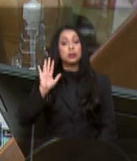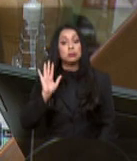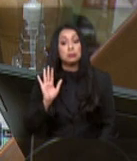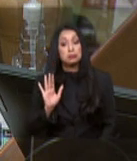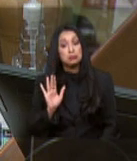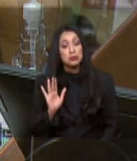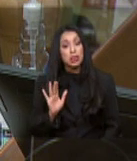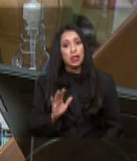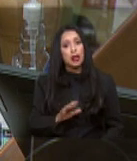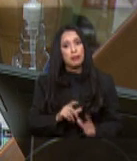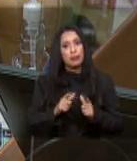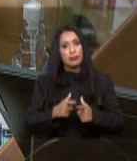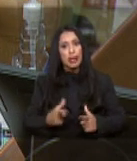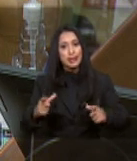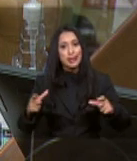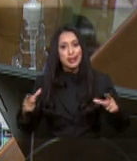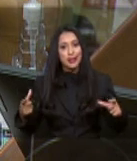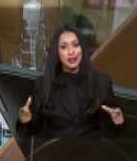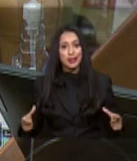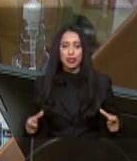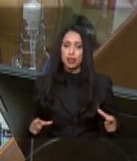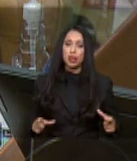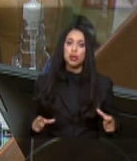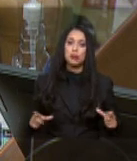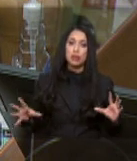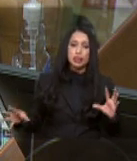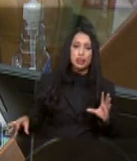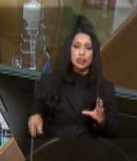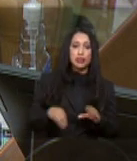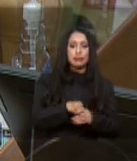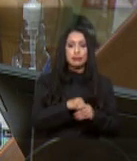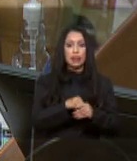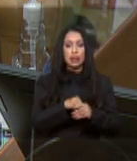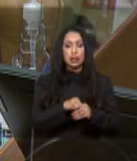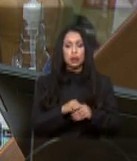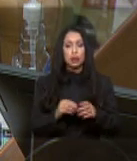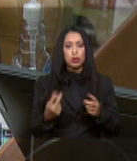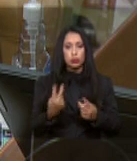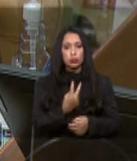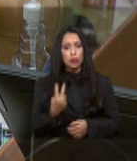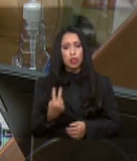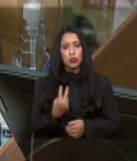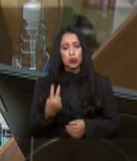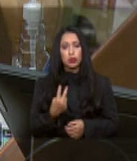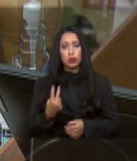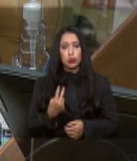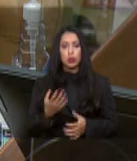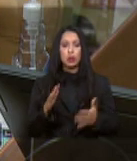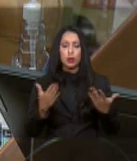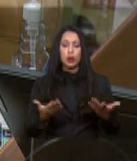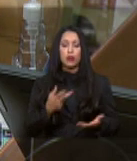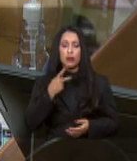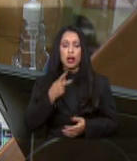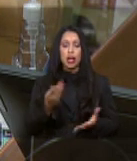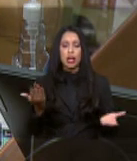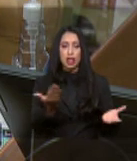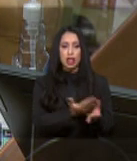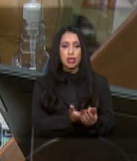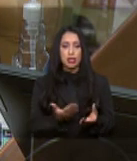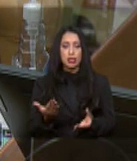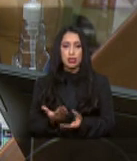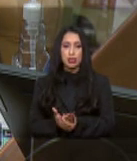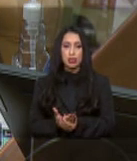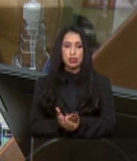é mais vasta e a segunda se contém na primeira. Por isso é que, por fazer referência, na verdade, como disse, essas ações